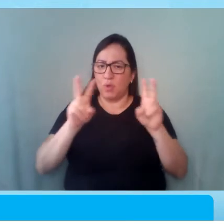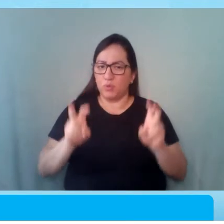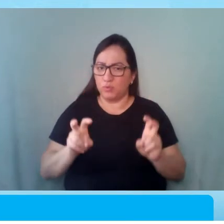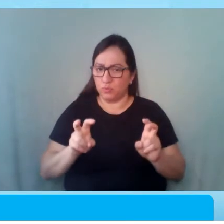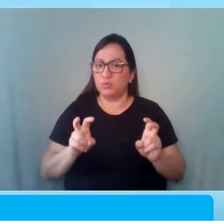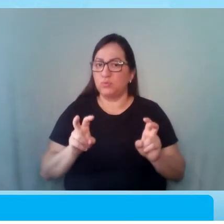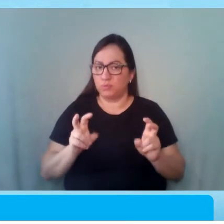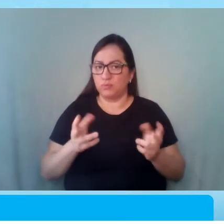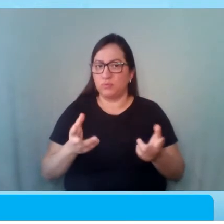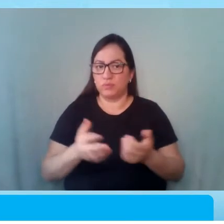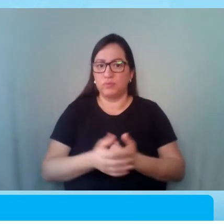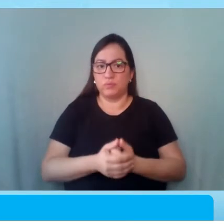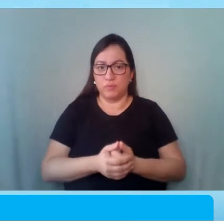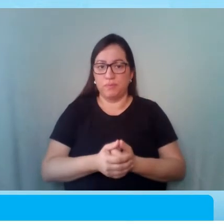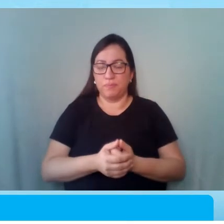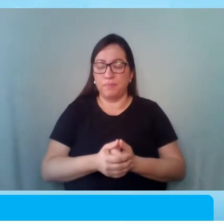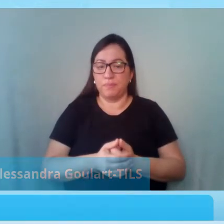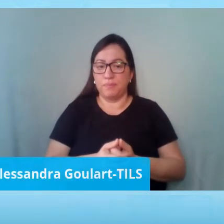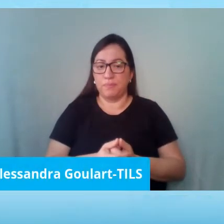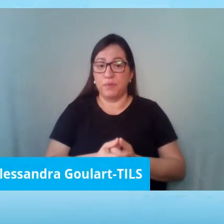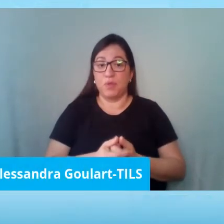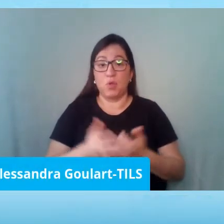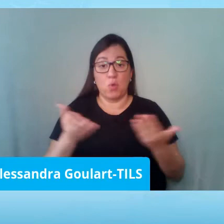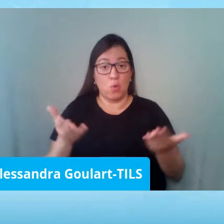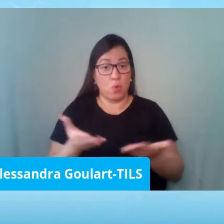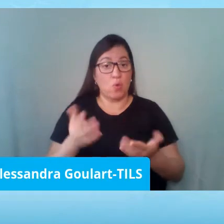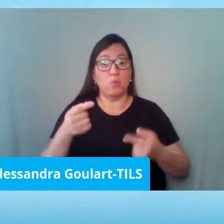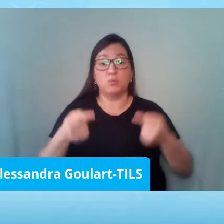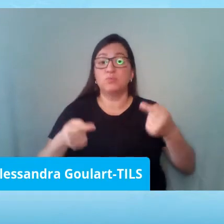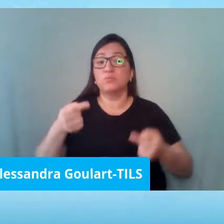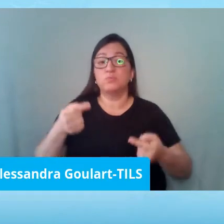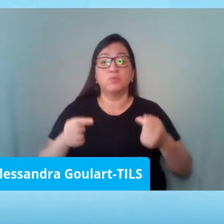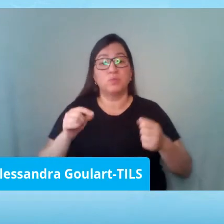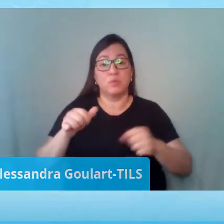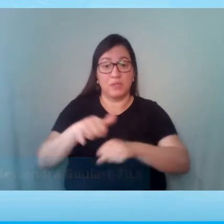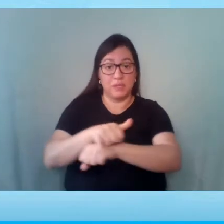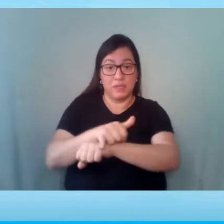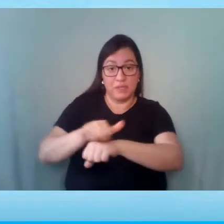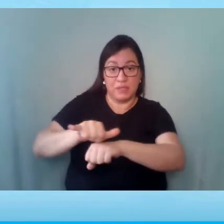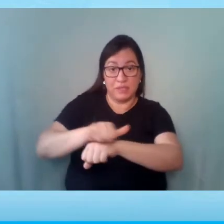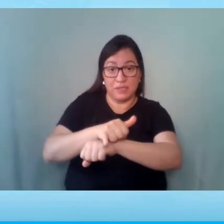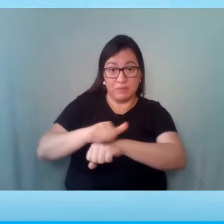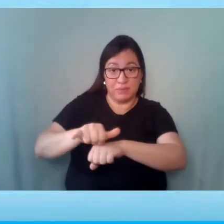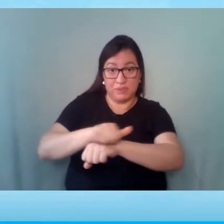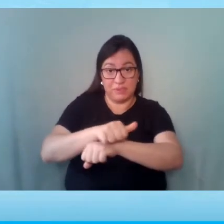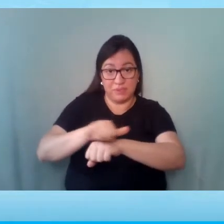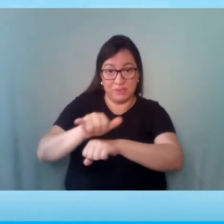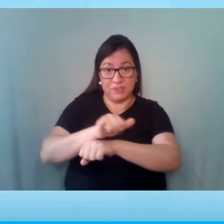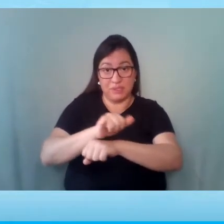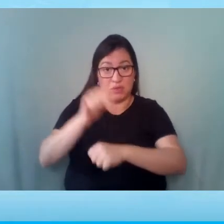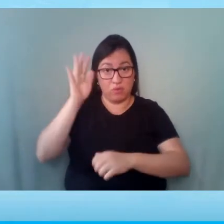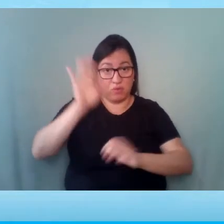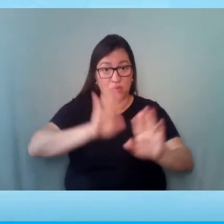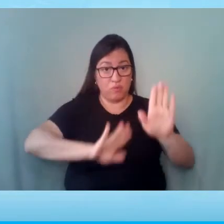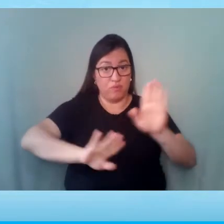né, a gente vai falar sobre estratégias de prevenção da transmissão vertical de HIV e sífilis.